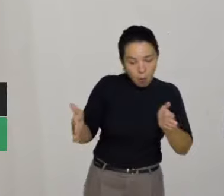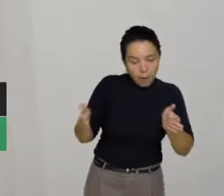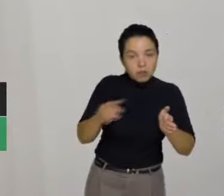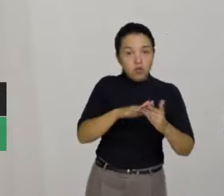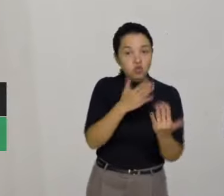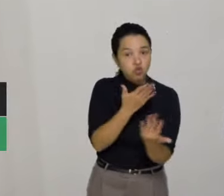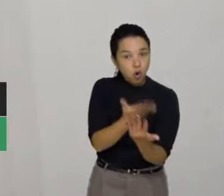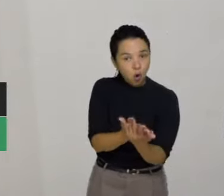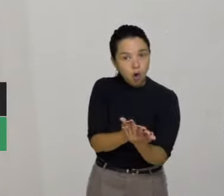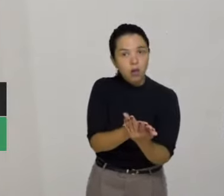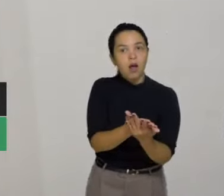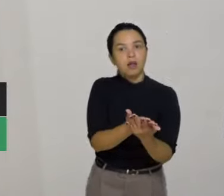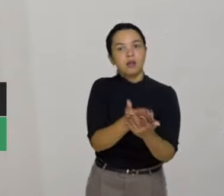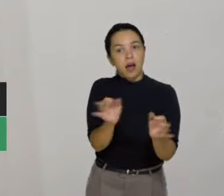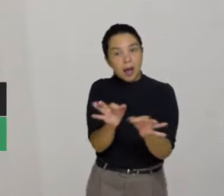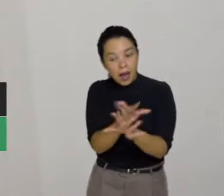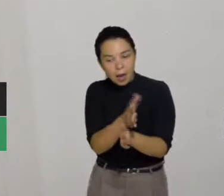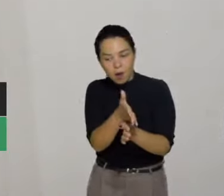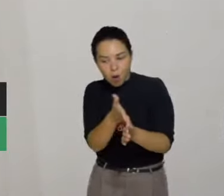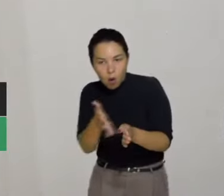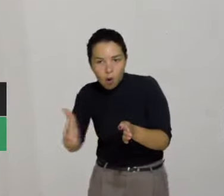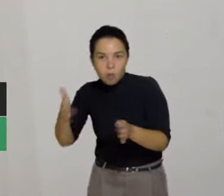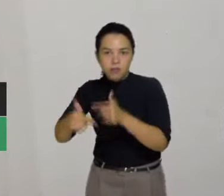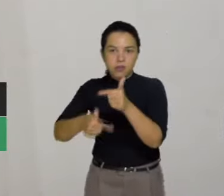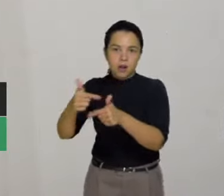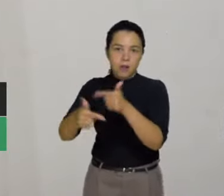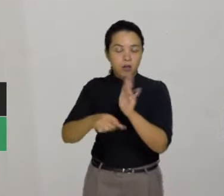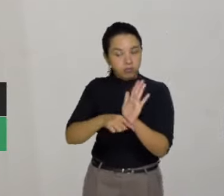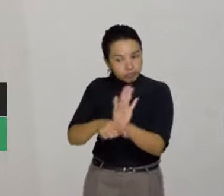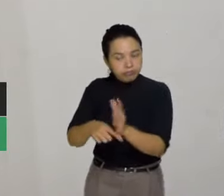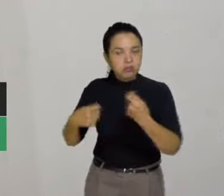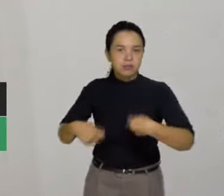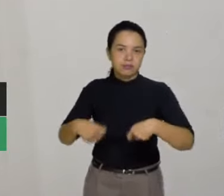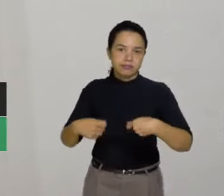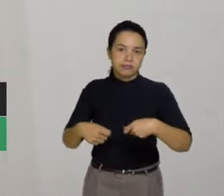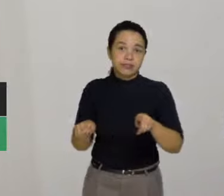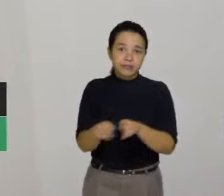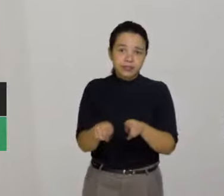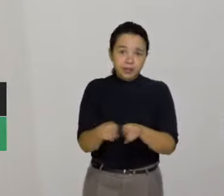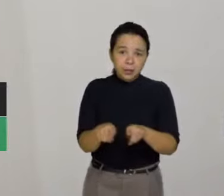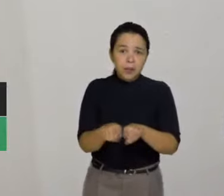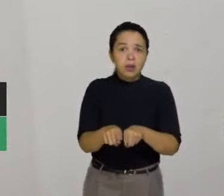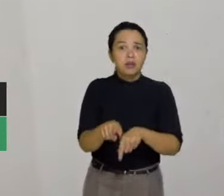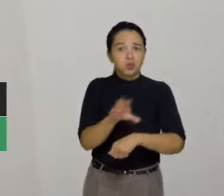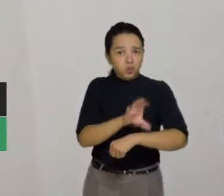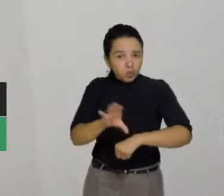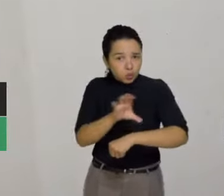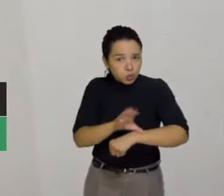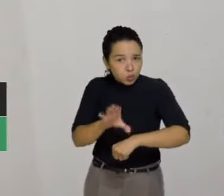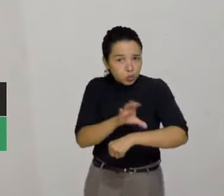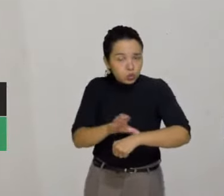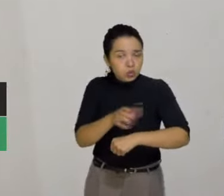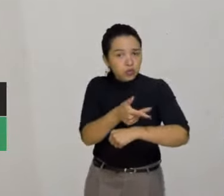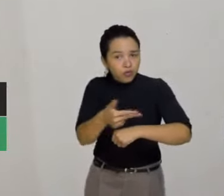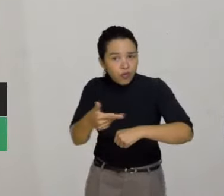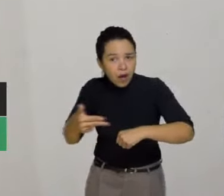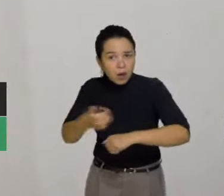e o trabalho. E também precisamos de uma oferta maior de ensino profissionalizante.